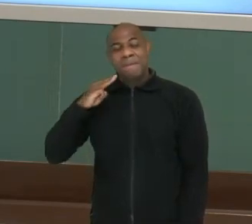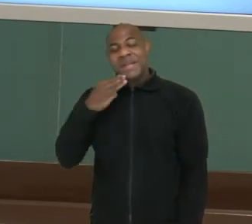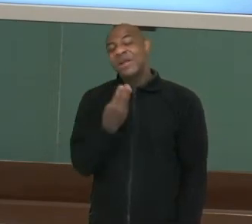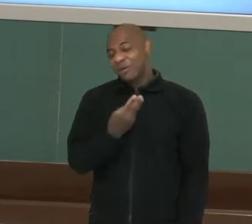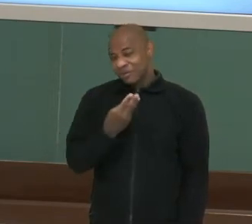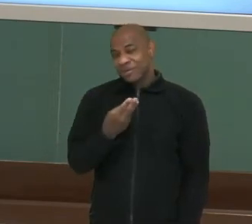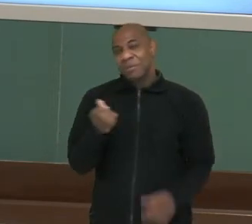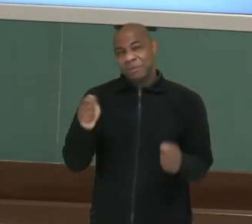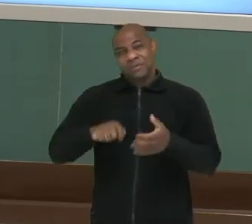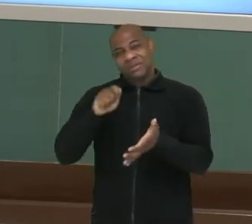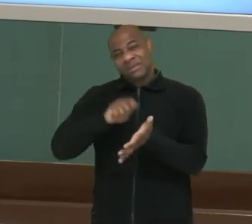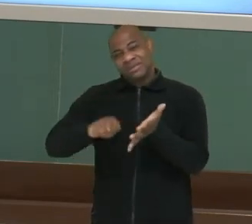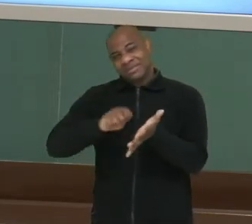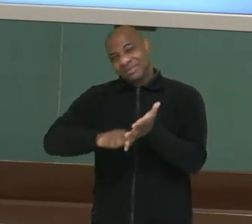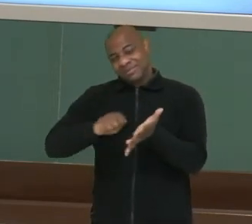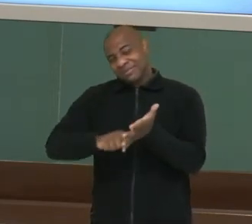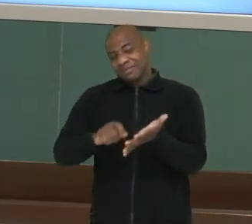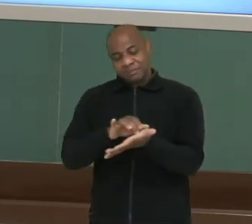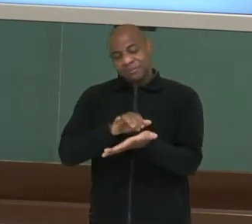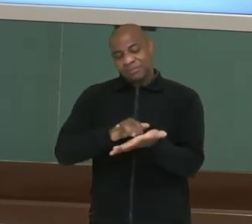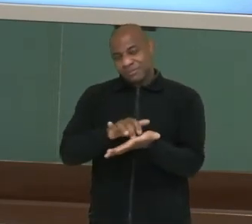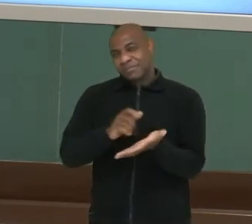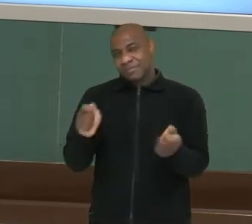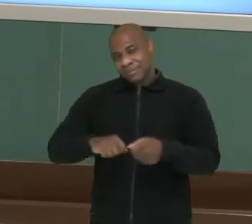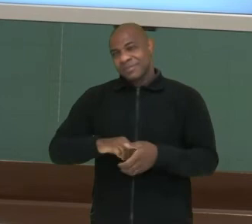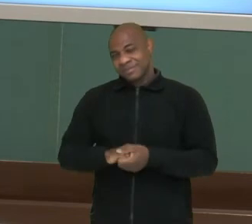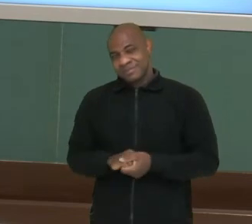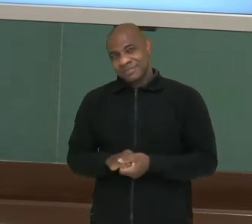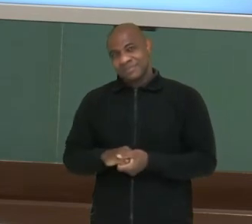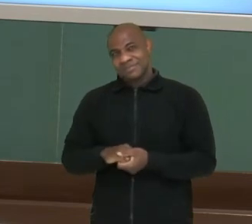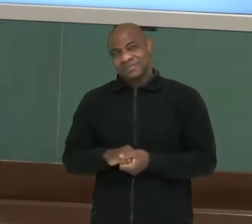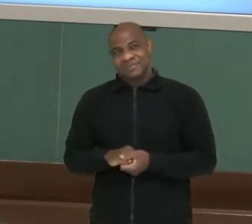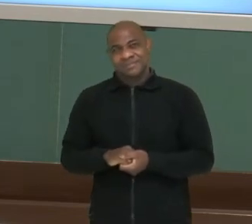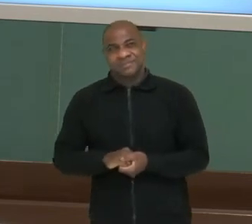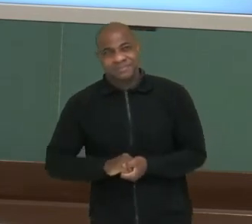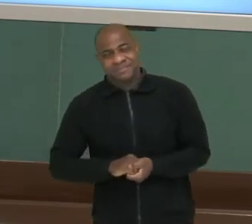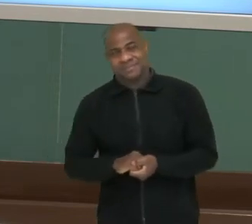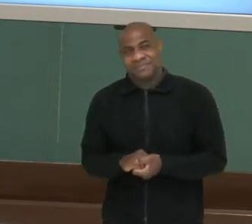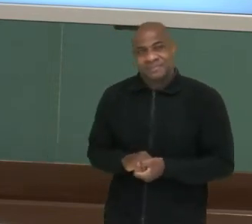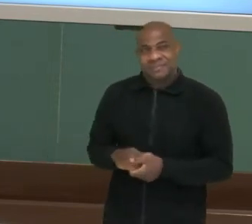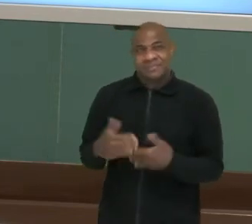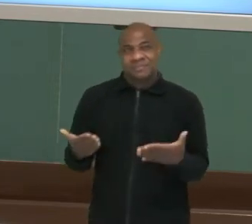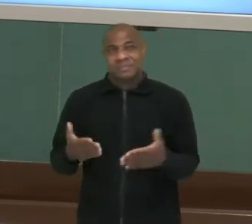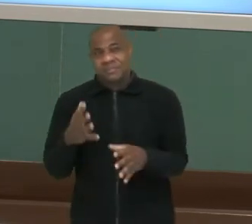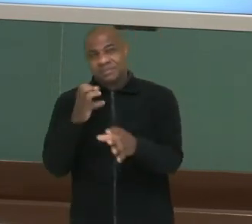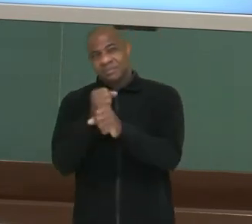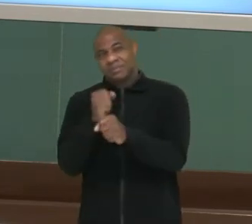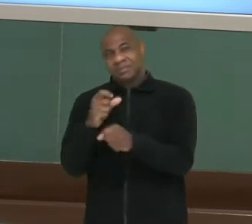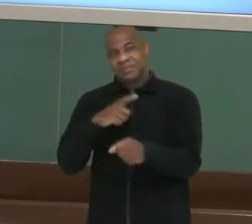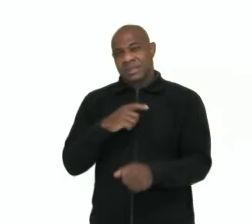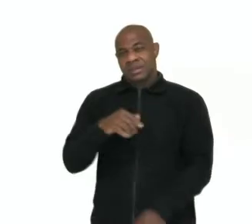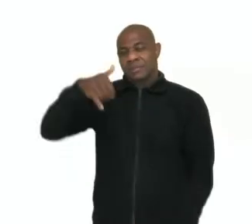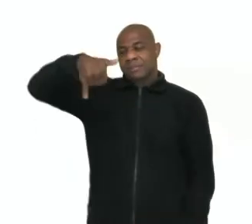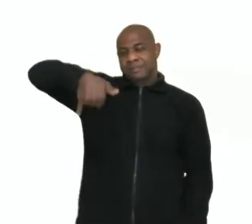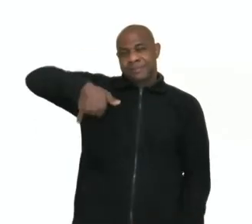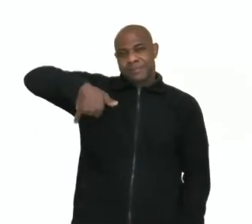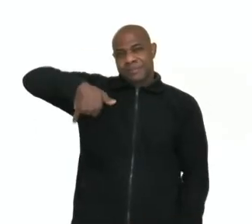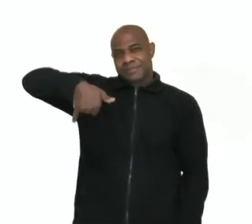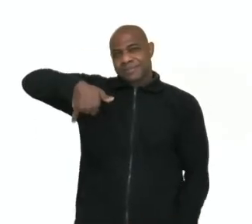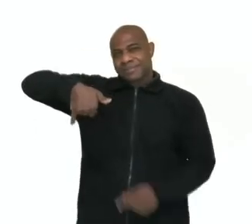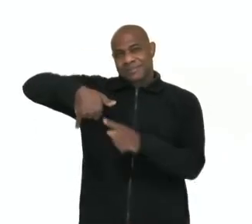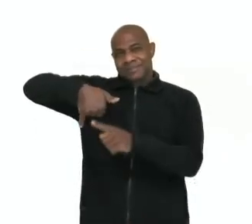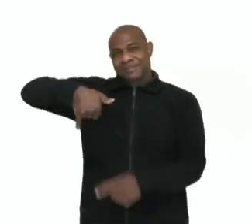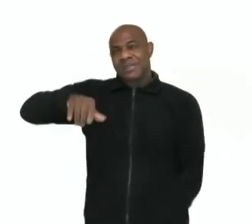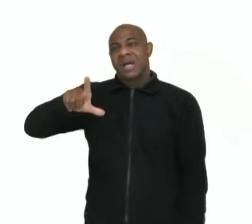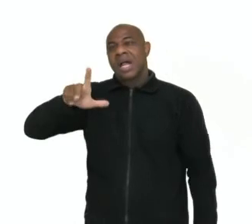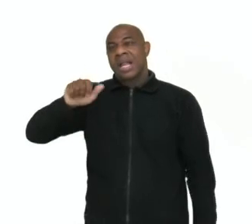pode escrever usando notação científica, 3 vezes 10 na oitava metros por segundo. Aí nós temos o lambda e agora nós